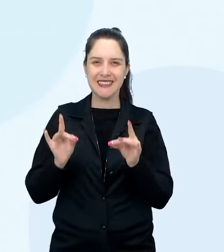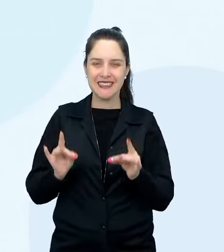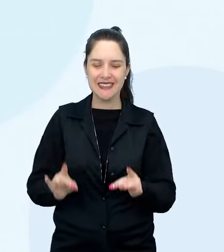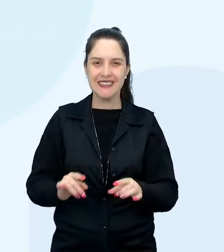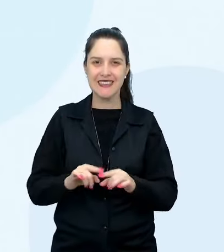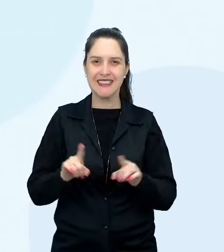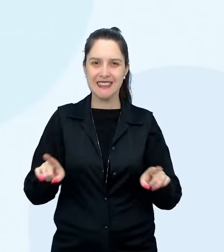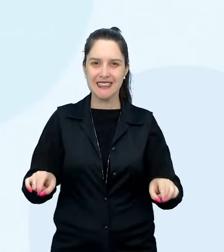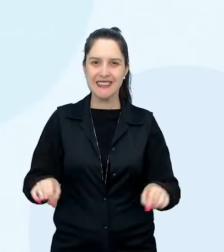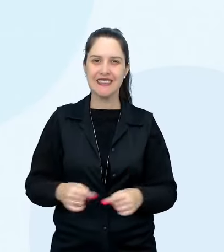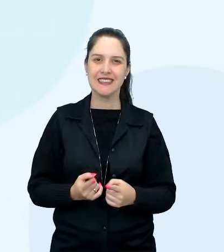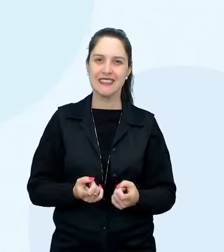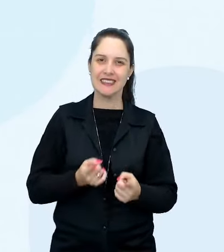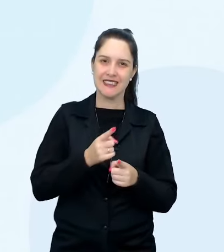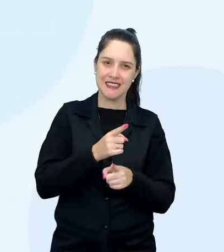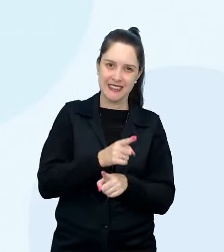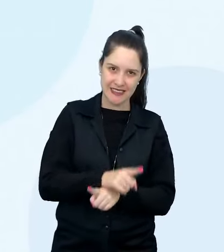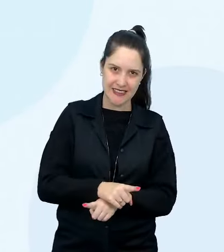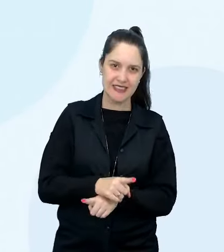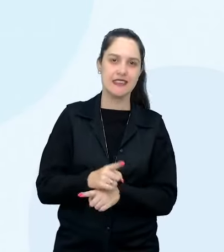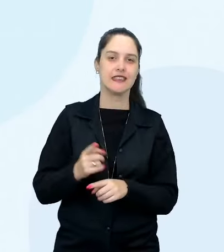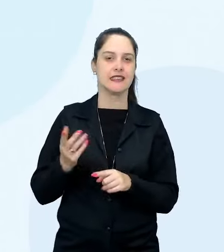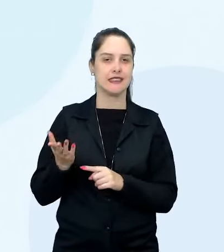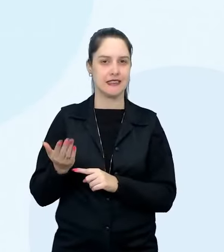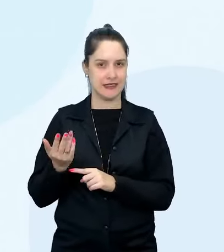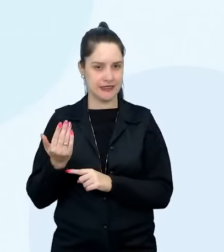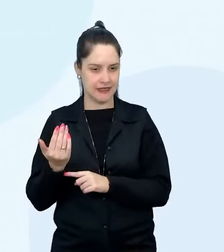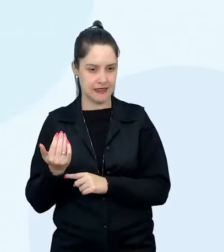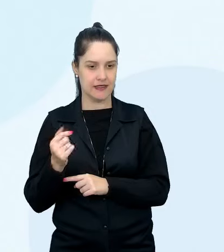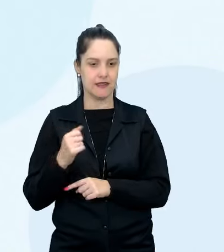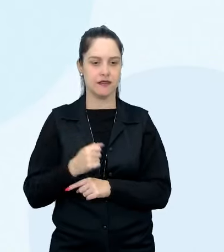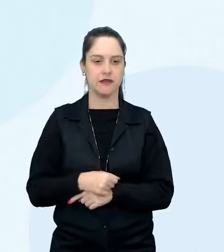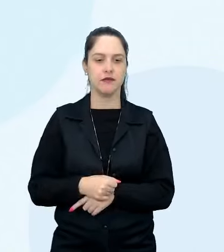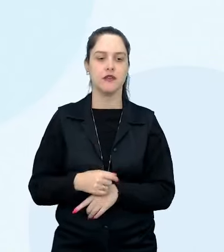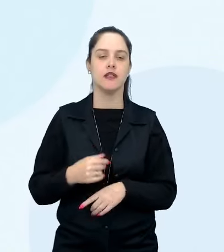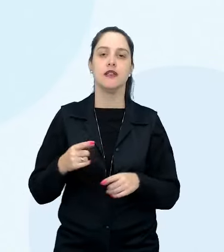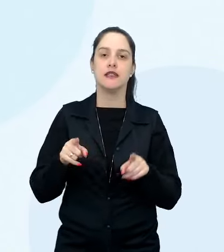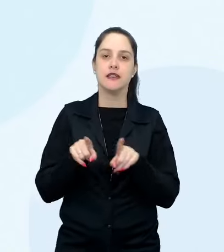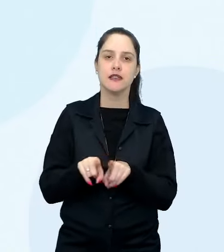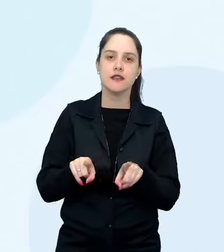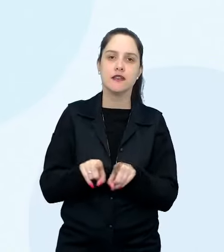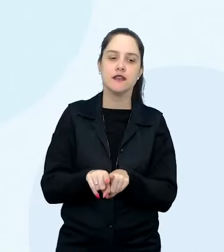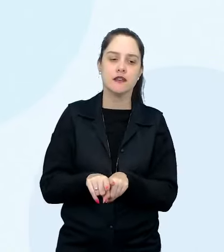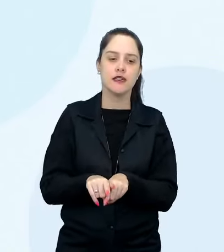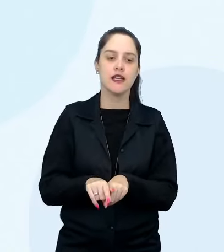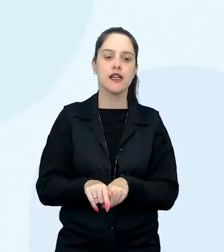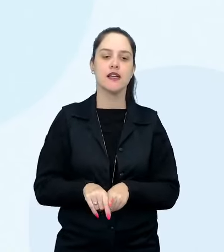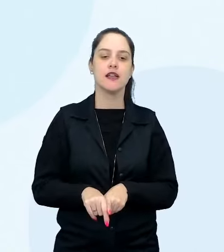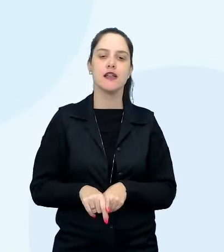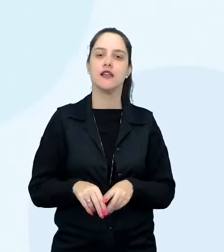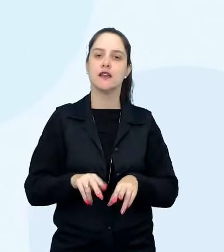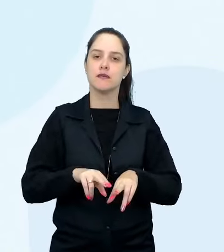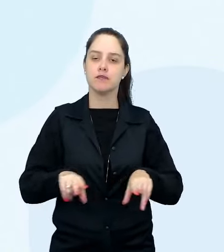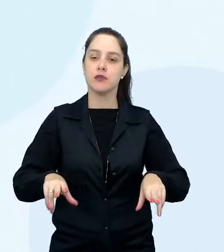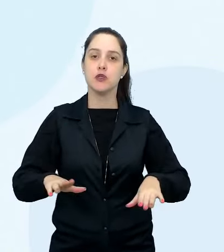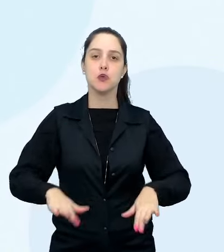aula invertida, quanto outras metodologias que estão aqui. Estação por rotação também, ele vem com esse debate do ensino